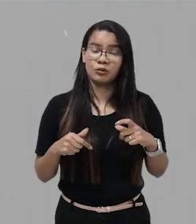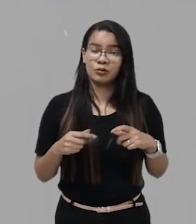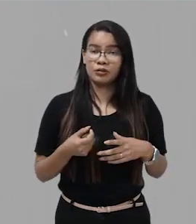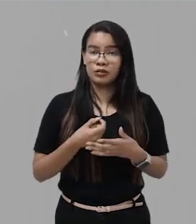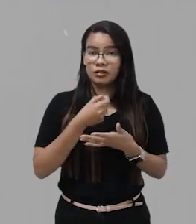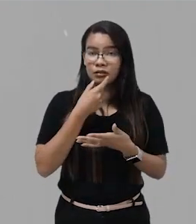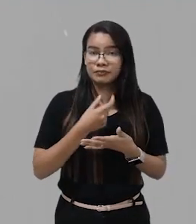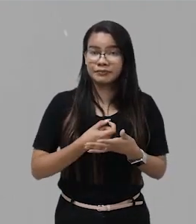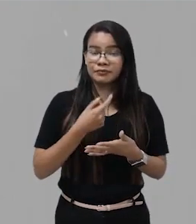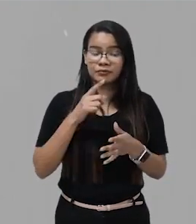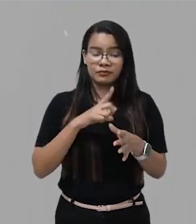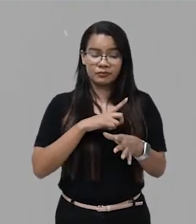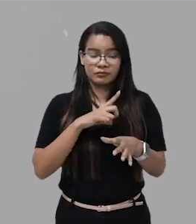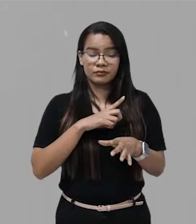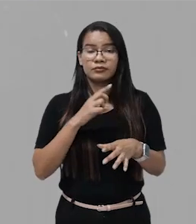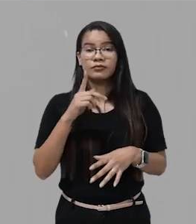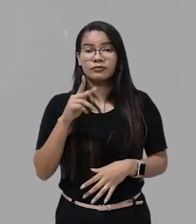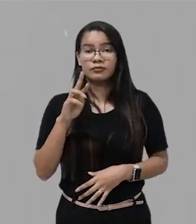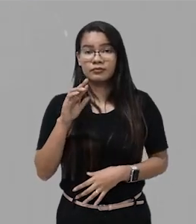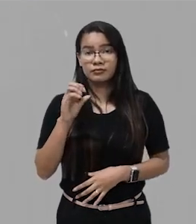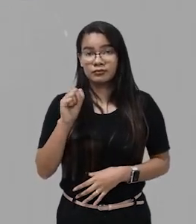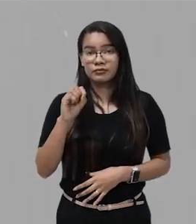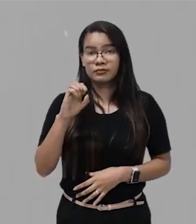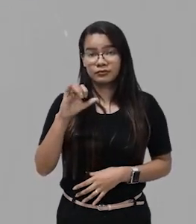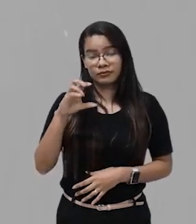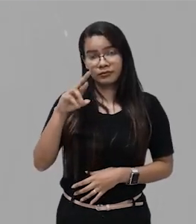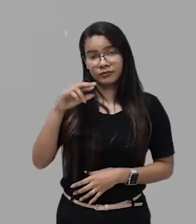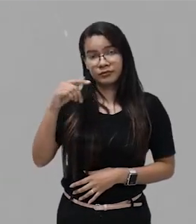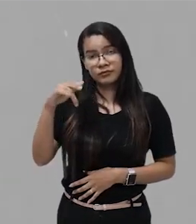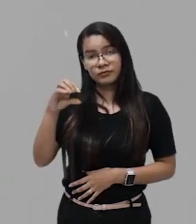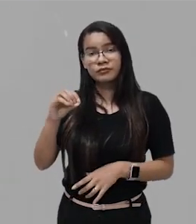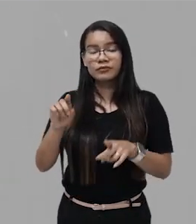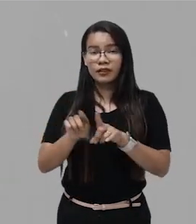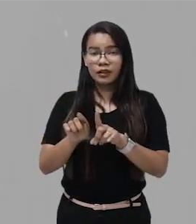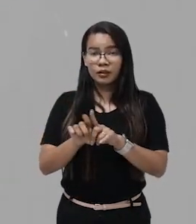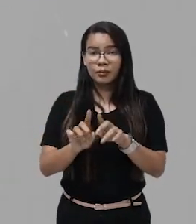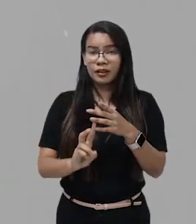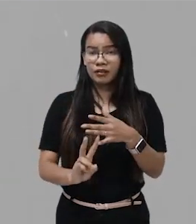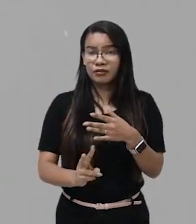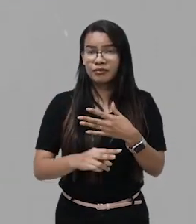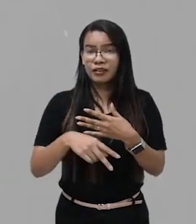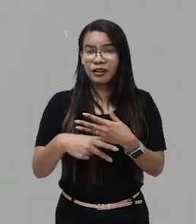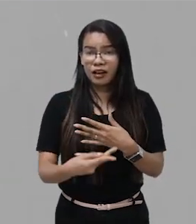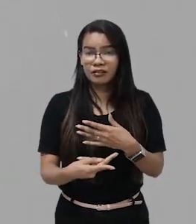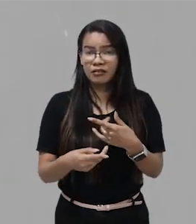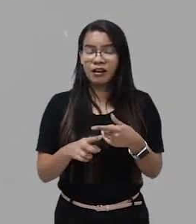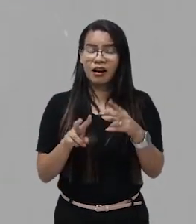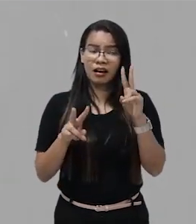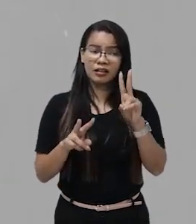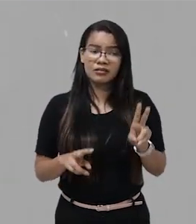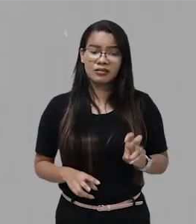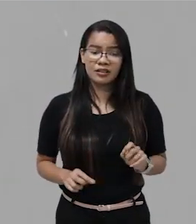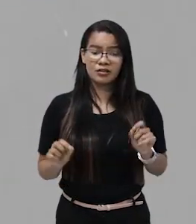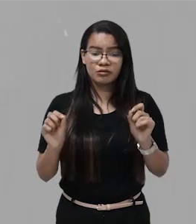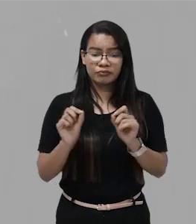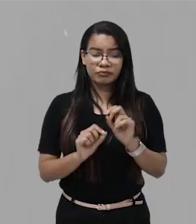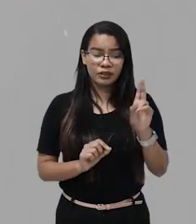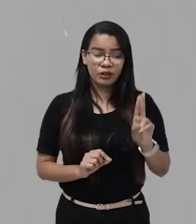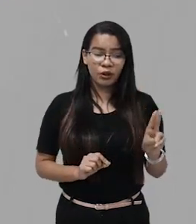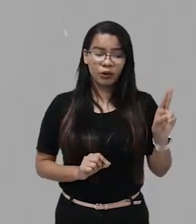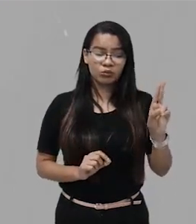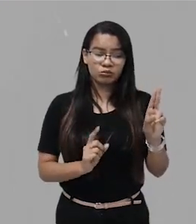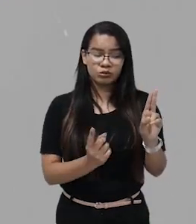tem uma prescrição, ele tem os seus efeitos colaterais. Então, às vezes o indivíduo faz uso de um medicamento, mas a intenção dele é outra, né? Nem aquele que o